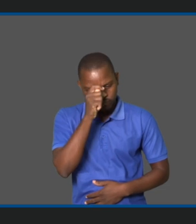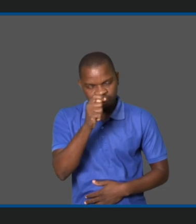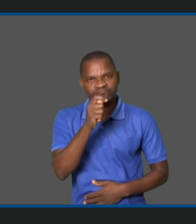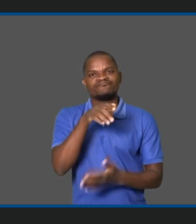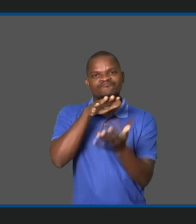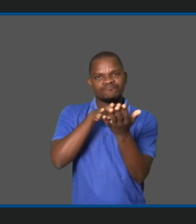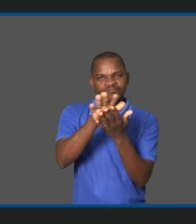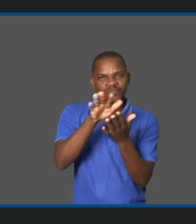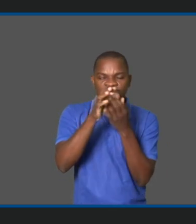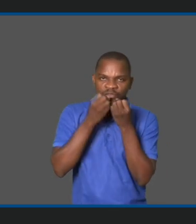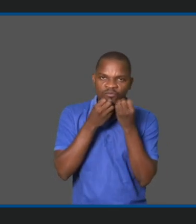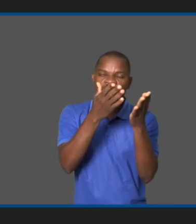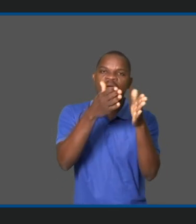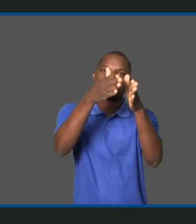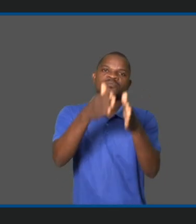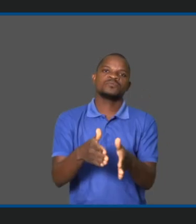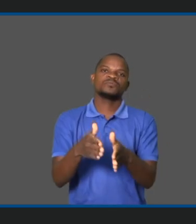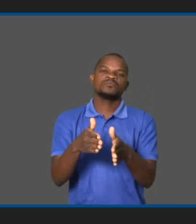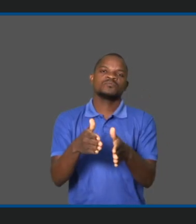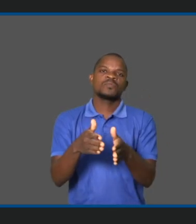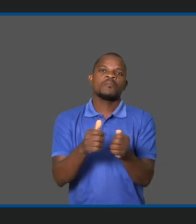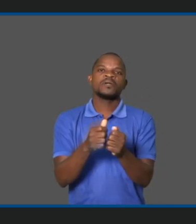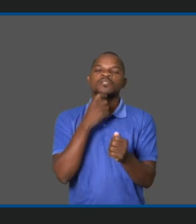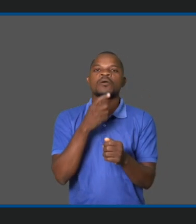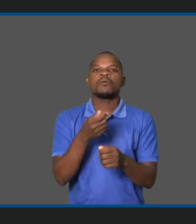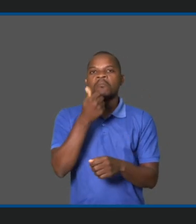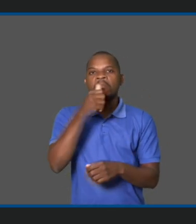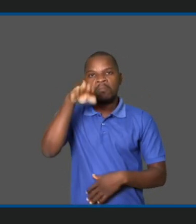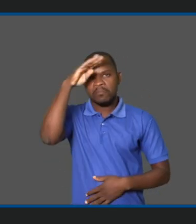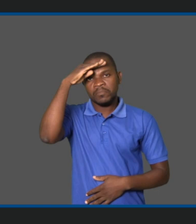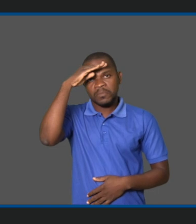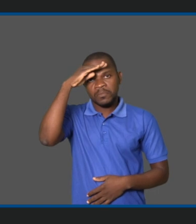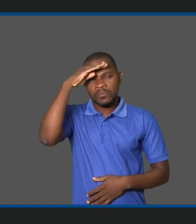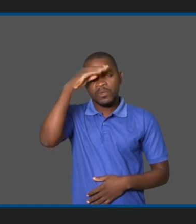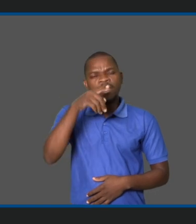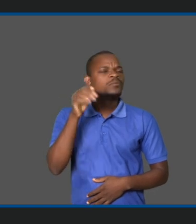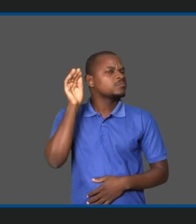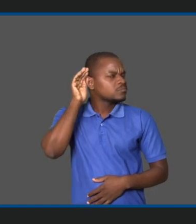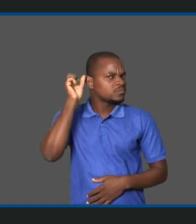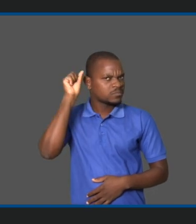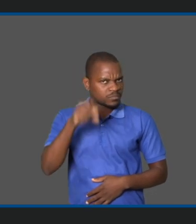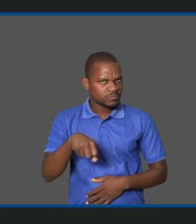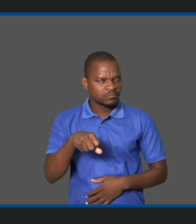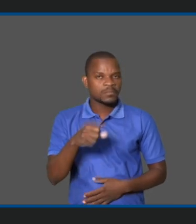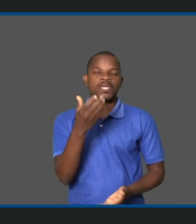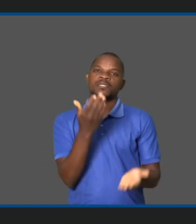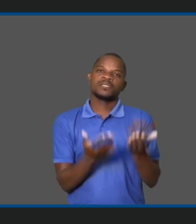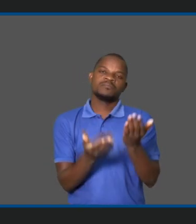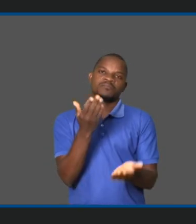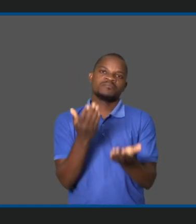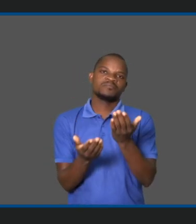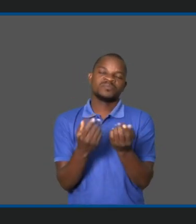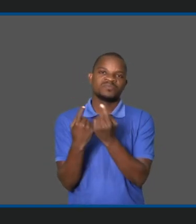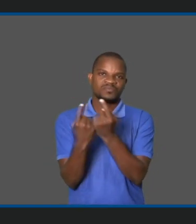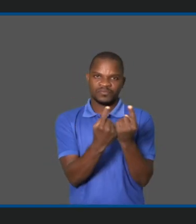pessoa está grosso ou não está percebendo a informação. Eu tenho a certeza, dependendo da pessoa, mas se tivesse dirigido de uma boa forma para aquela pessoa,